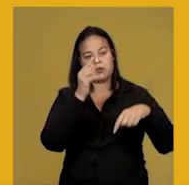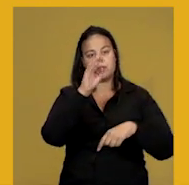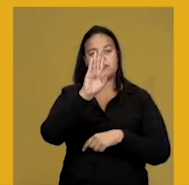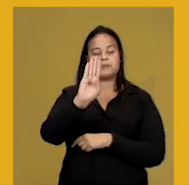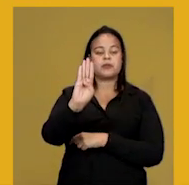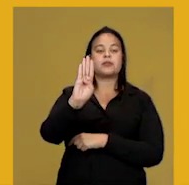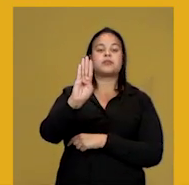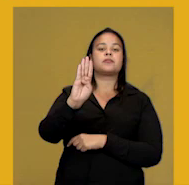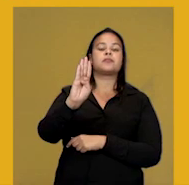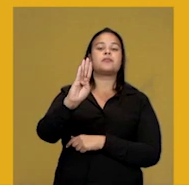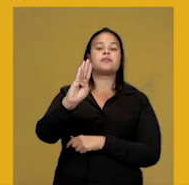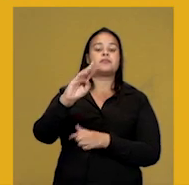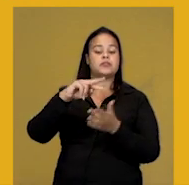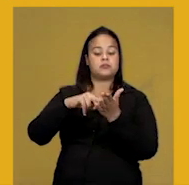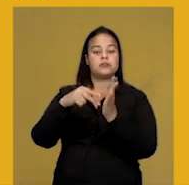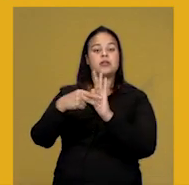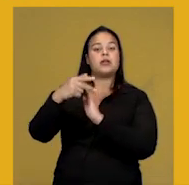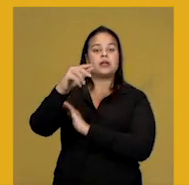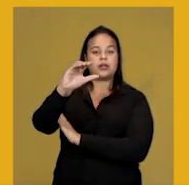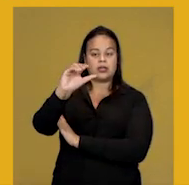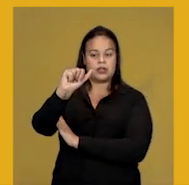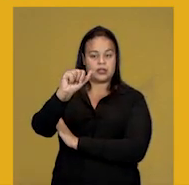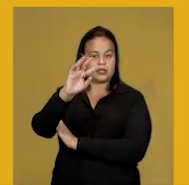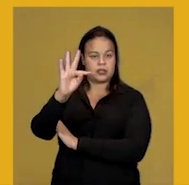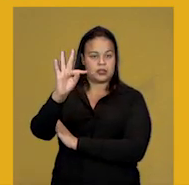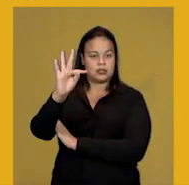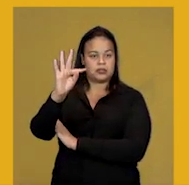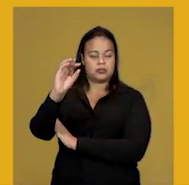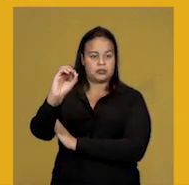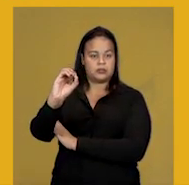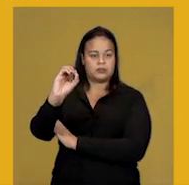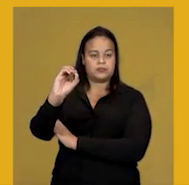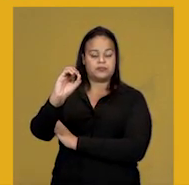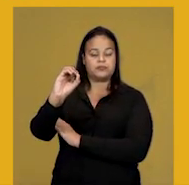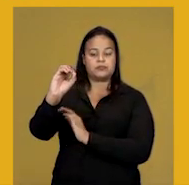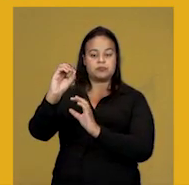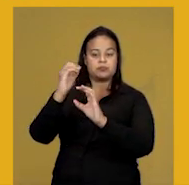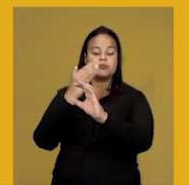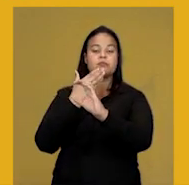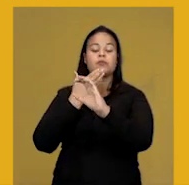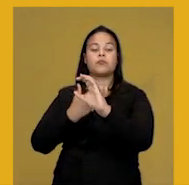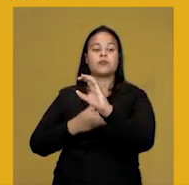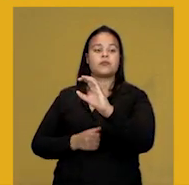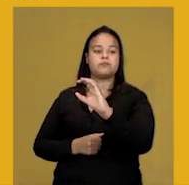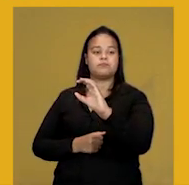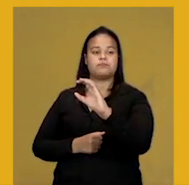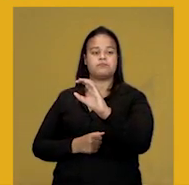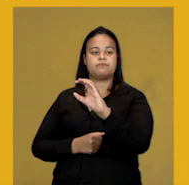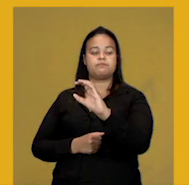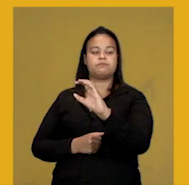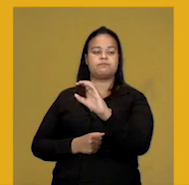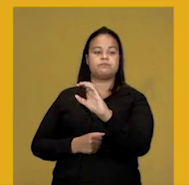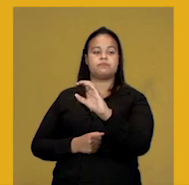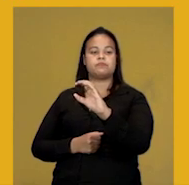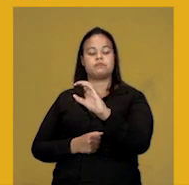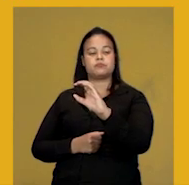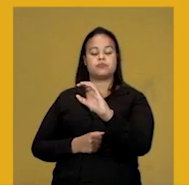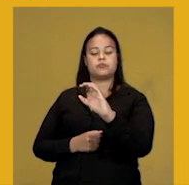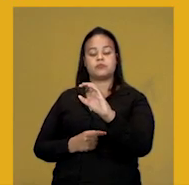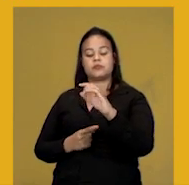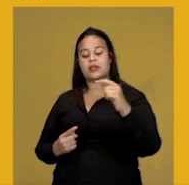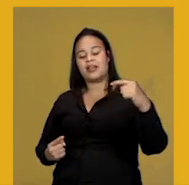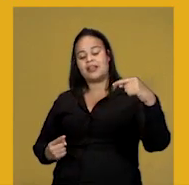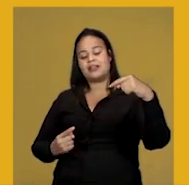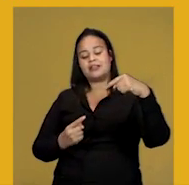o meu cateto oposto. E o meu C, olha só, o C está formando beta. Então,